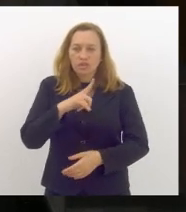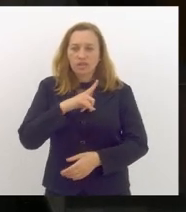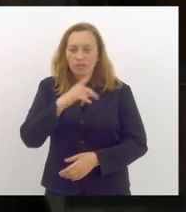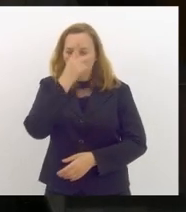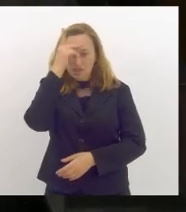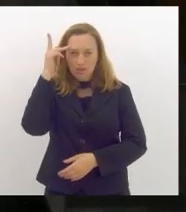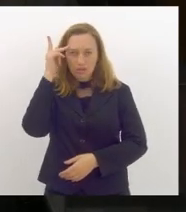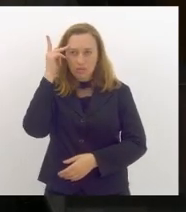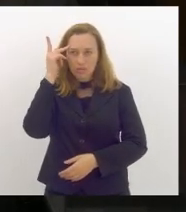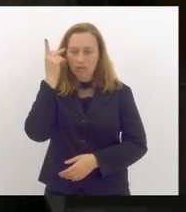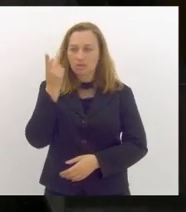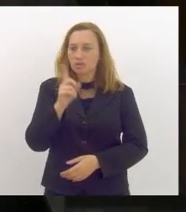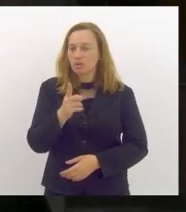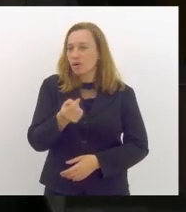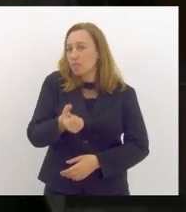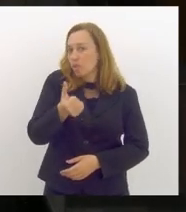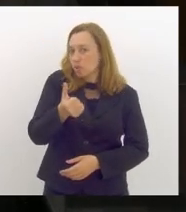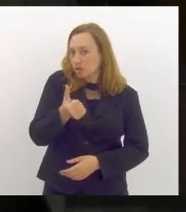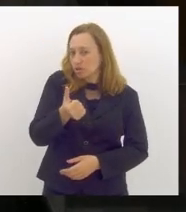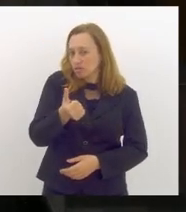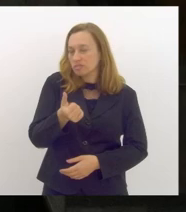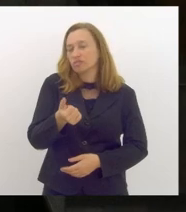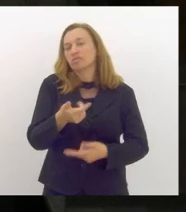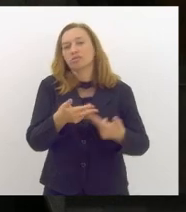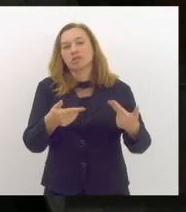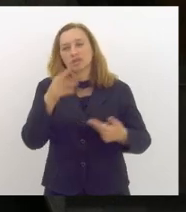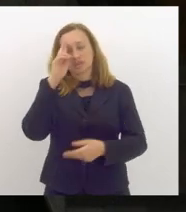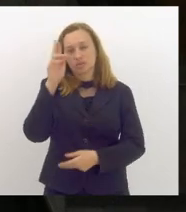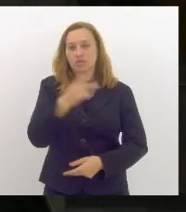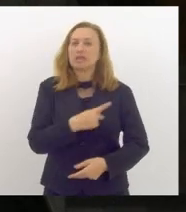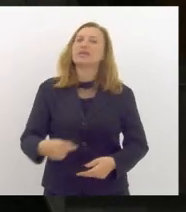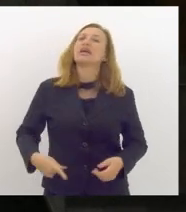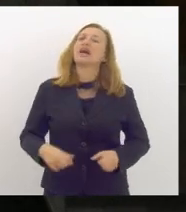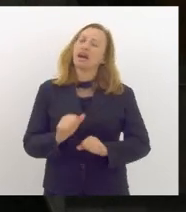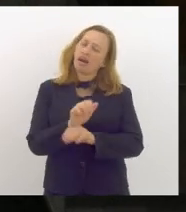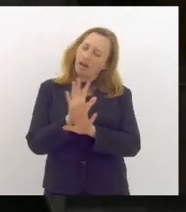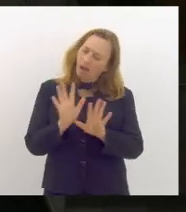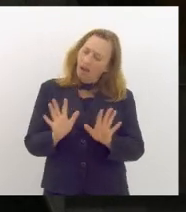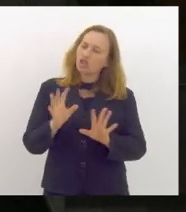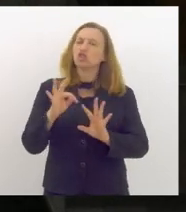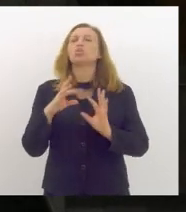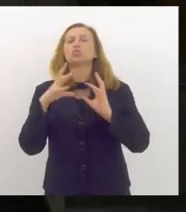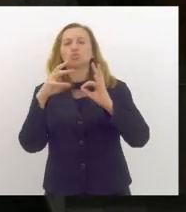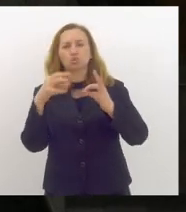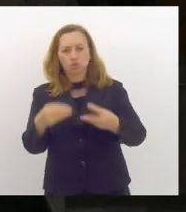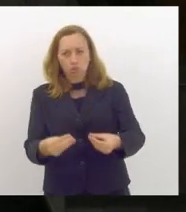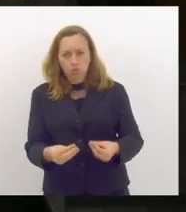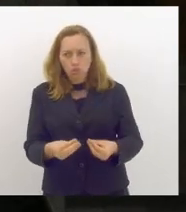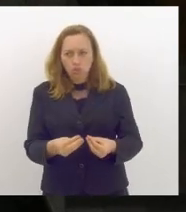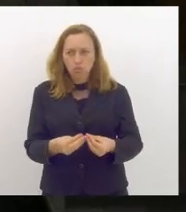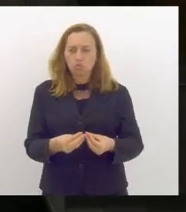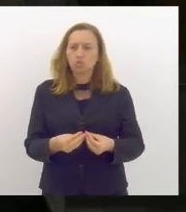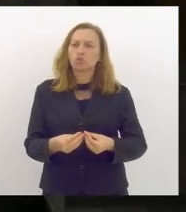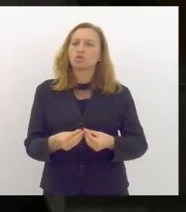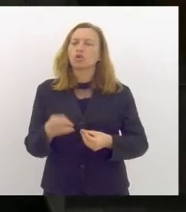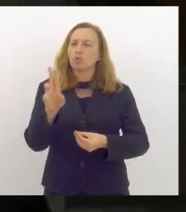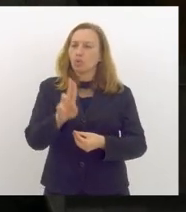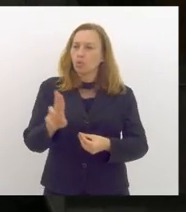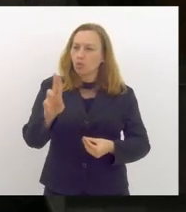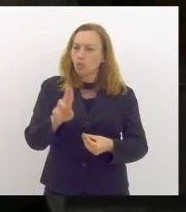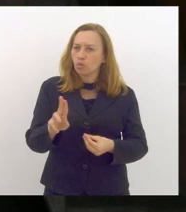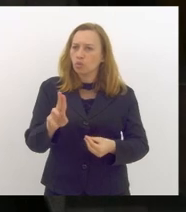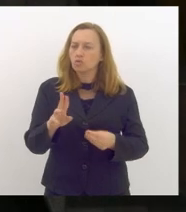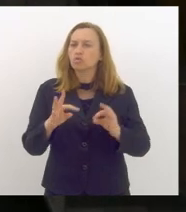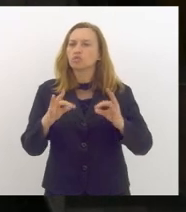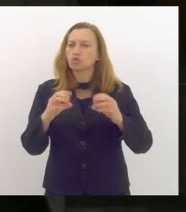têm não é pouca coisa seu presidente claro que tudo isso com o uso de todos os